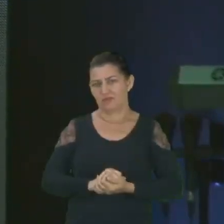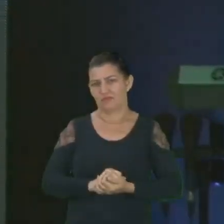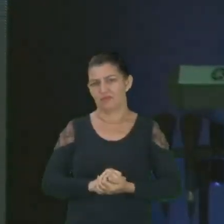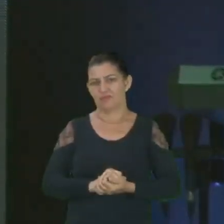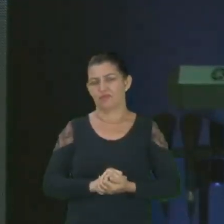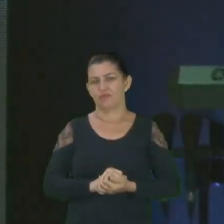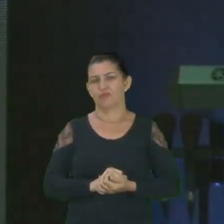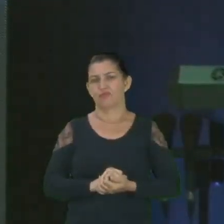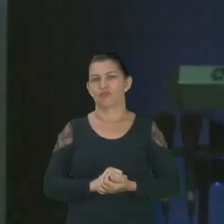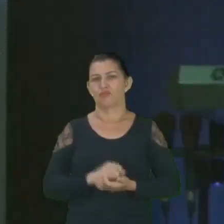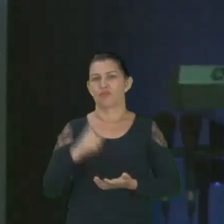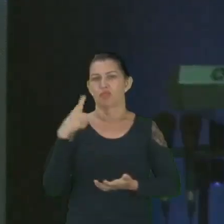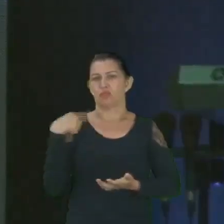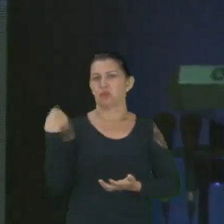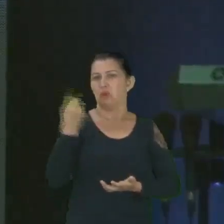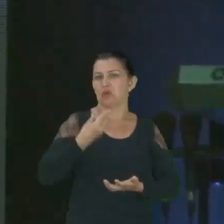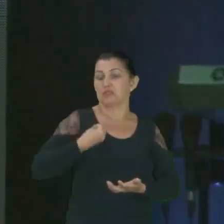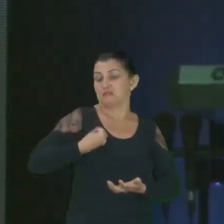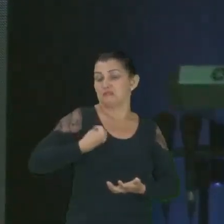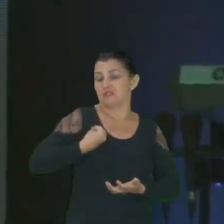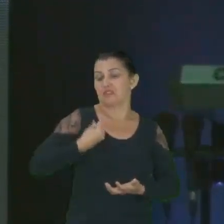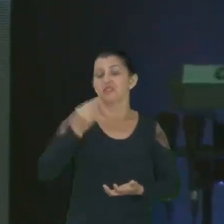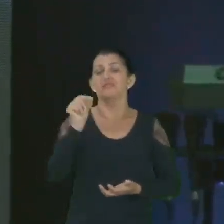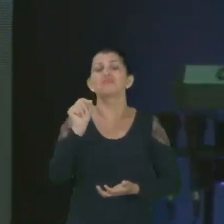Nós não estamos aqui, queridos,